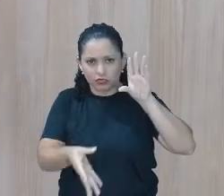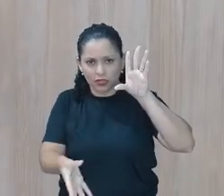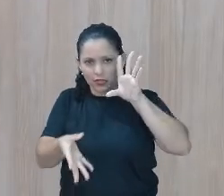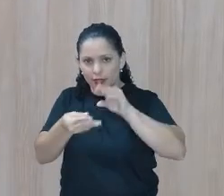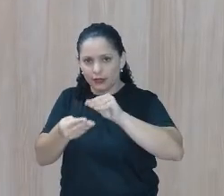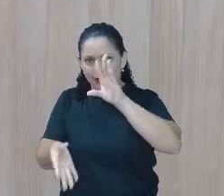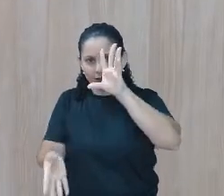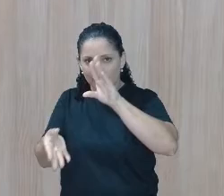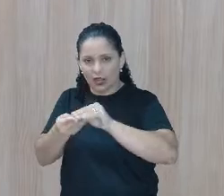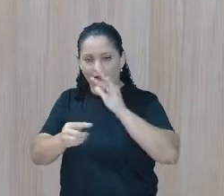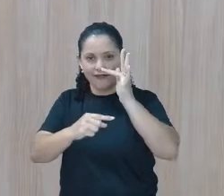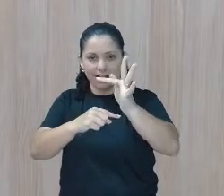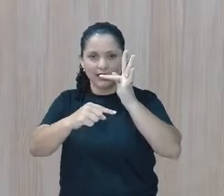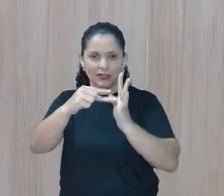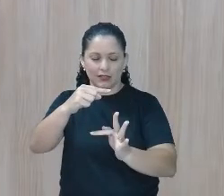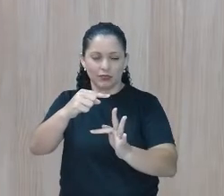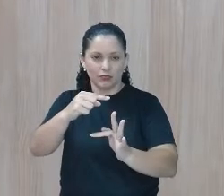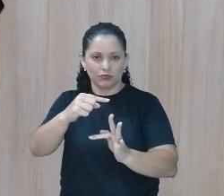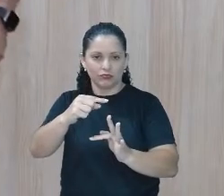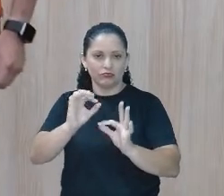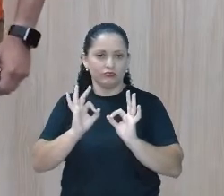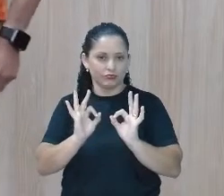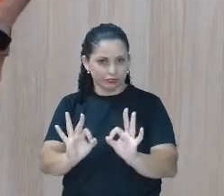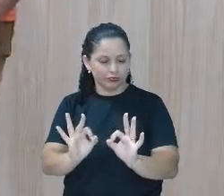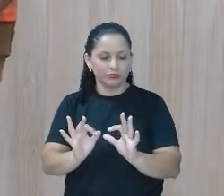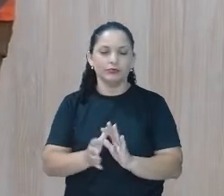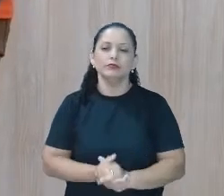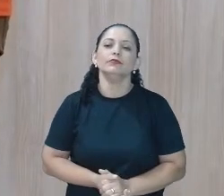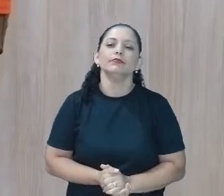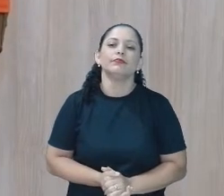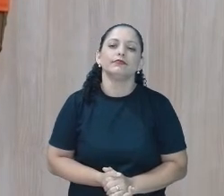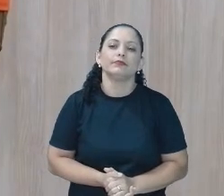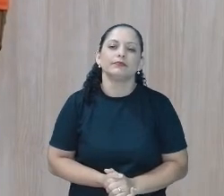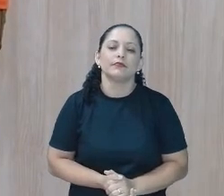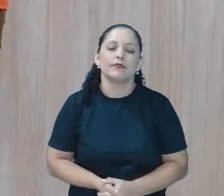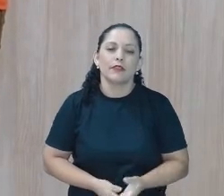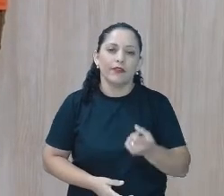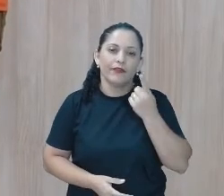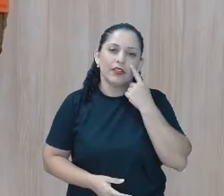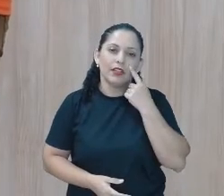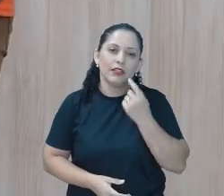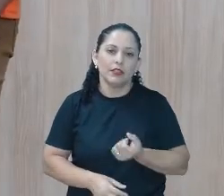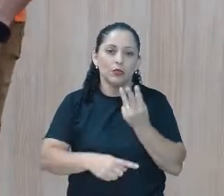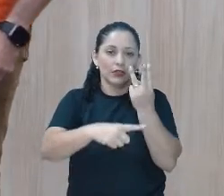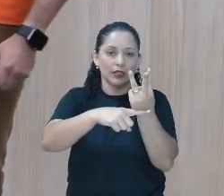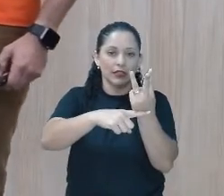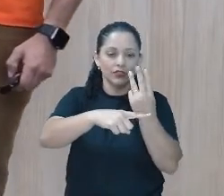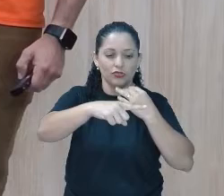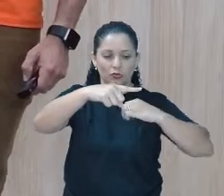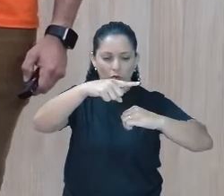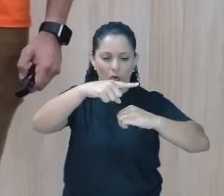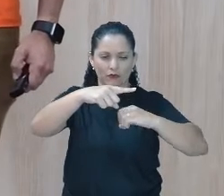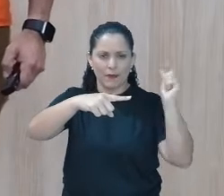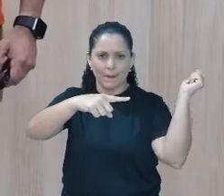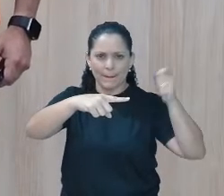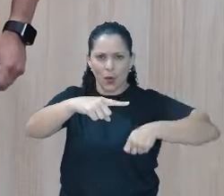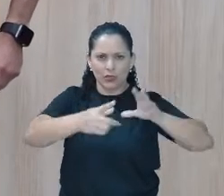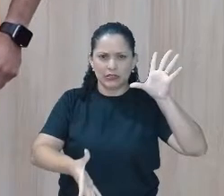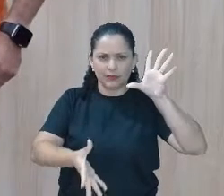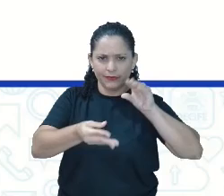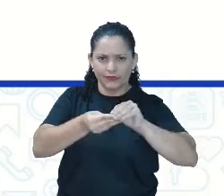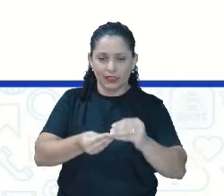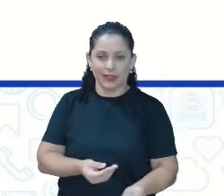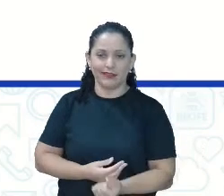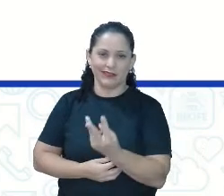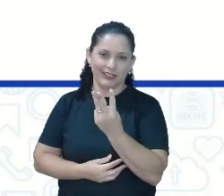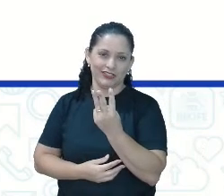tornando aí uma fração irredutível, certo? Então, note que o 3 e o 9 dá para a gente simplificar aí por